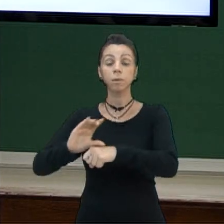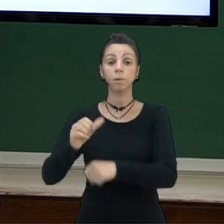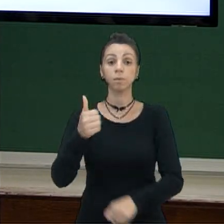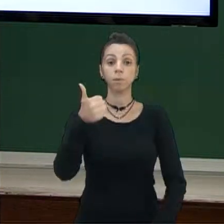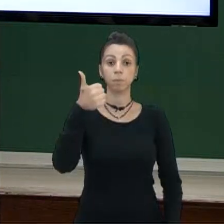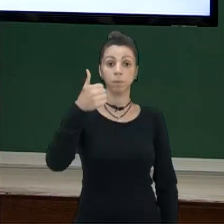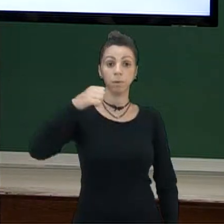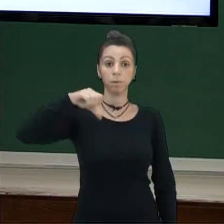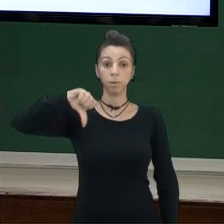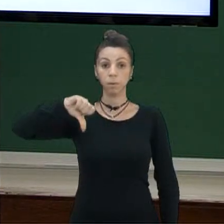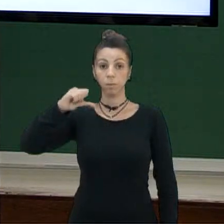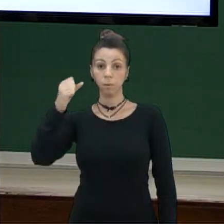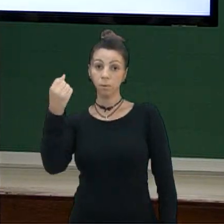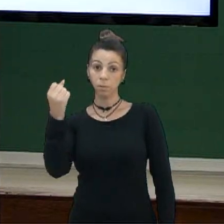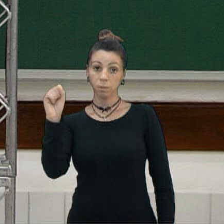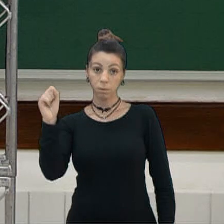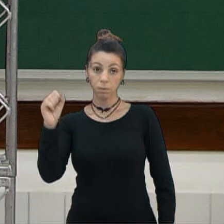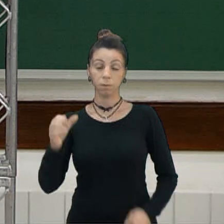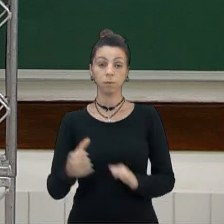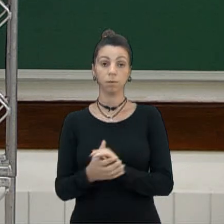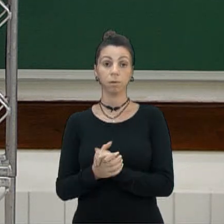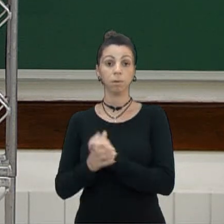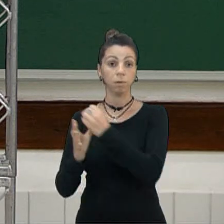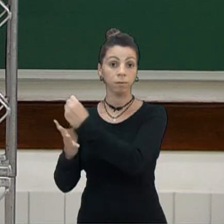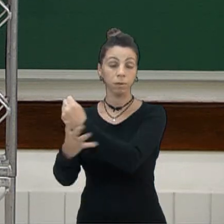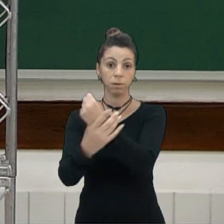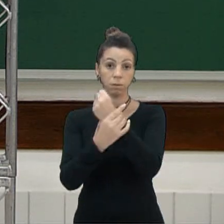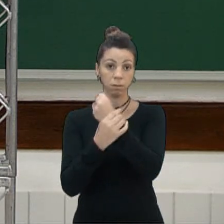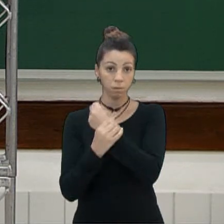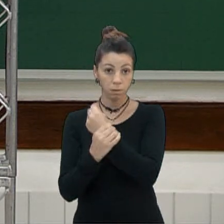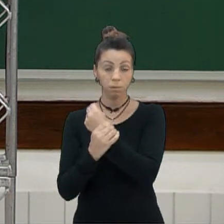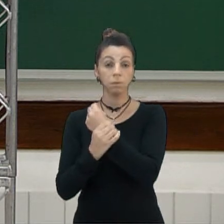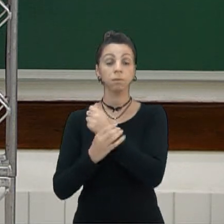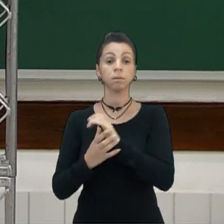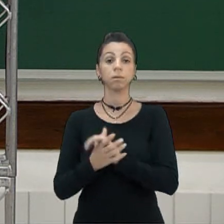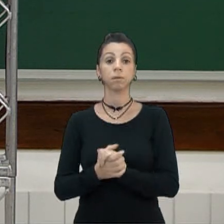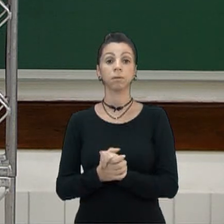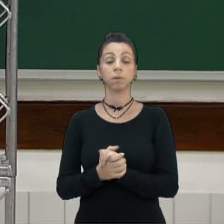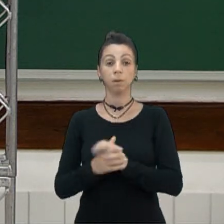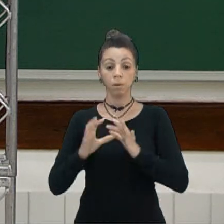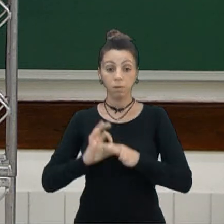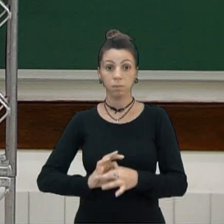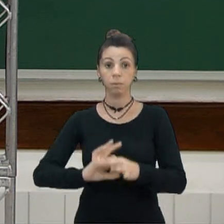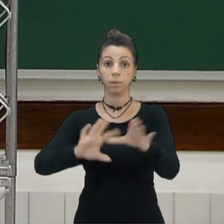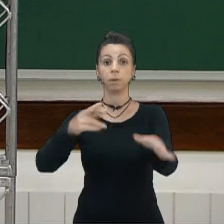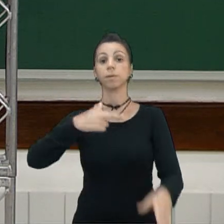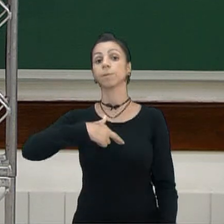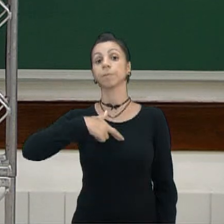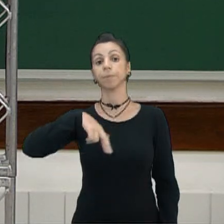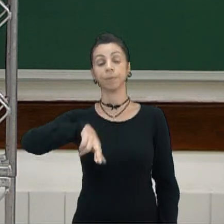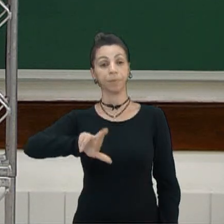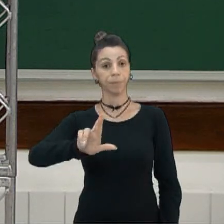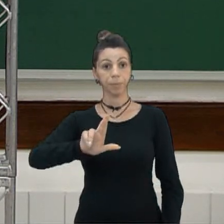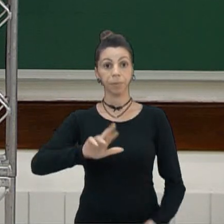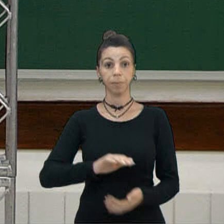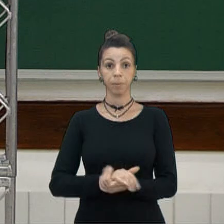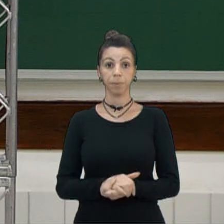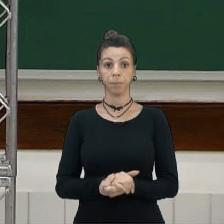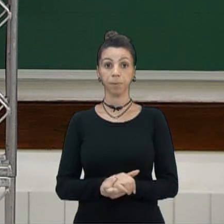1988. Então, ela foi garantida, né? Esta Constituição, né, garantiu a liberdade religiosa